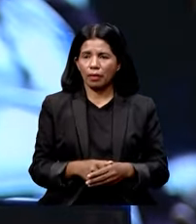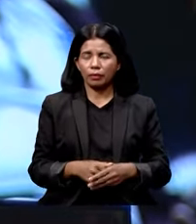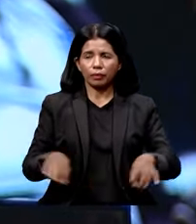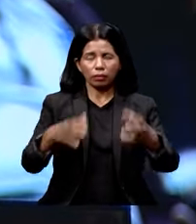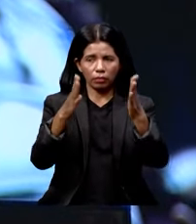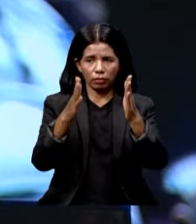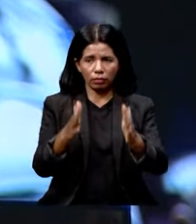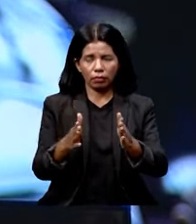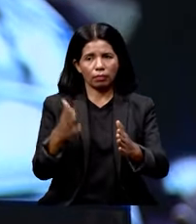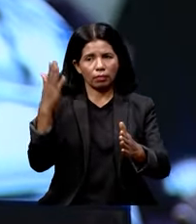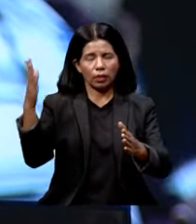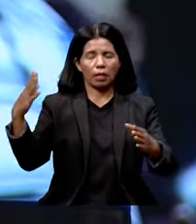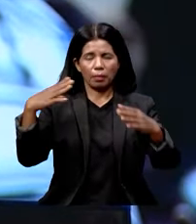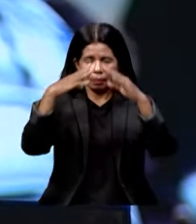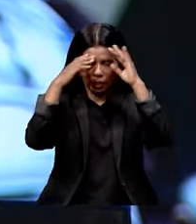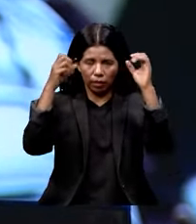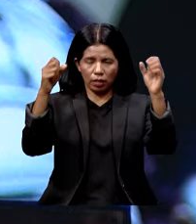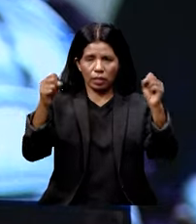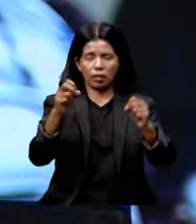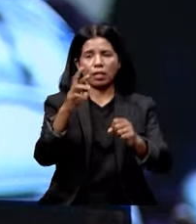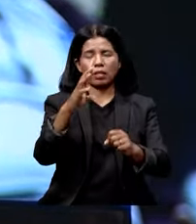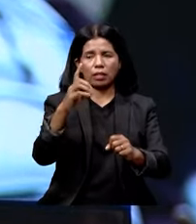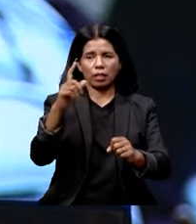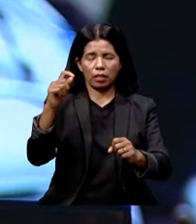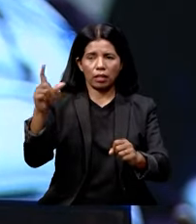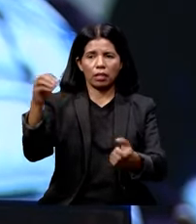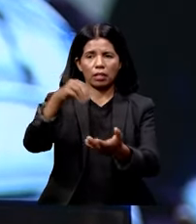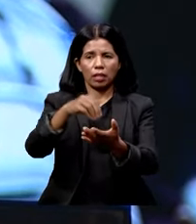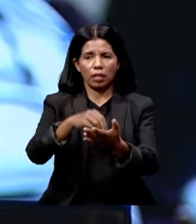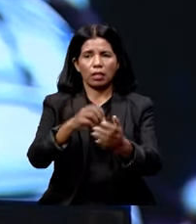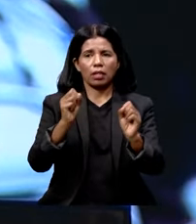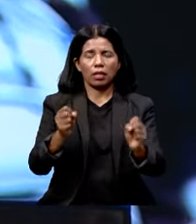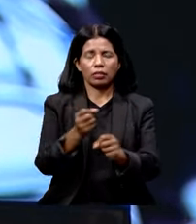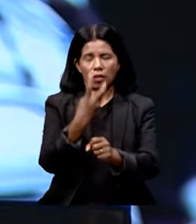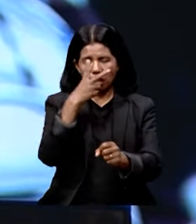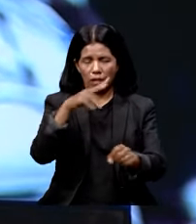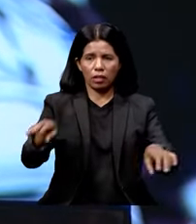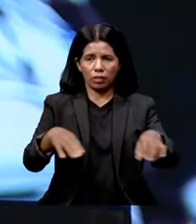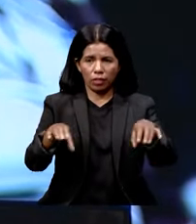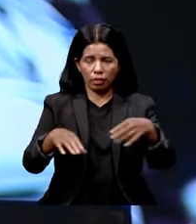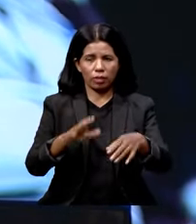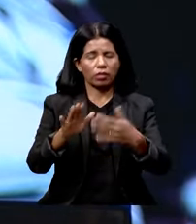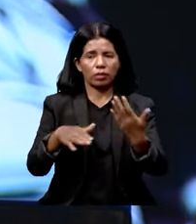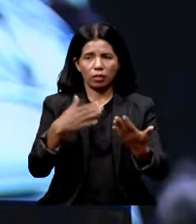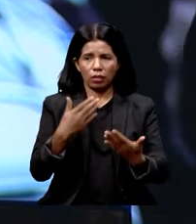funcionários ser na bem e a presidência da República ser né tal na bem para tu assegura